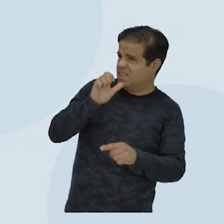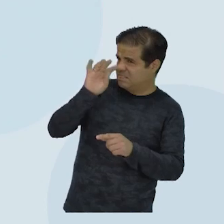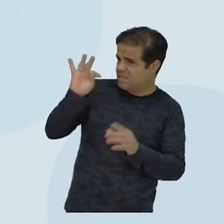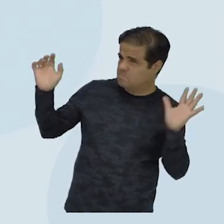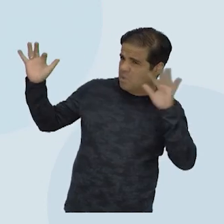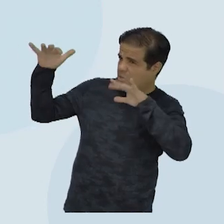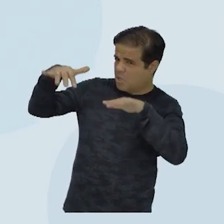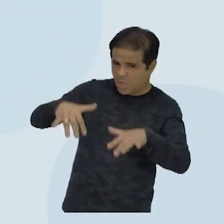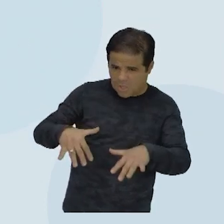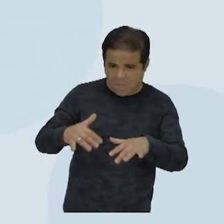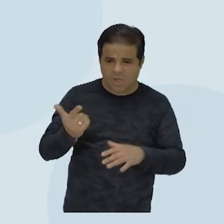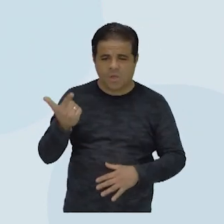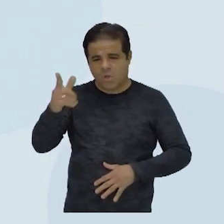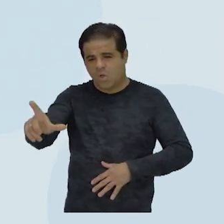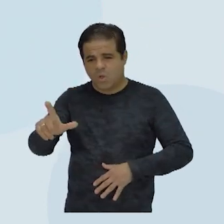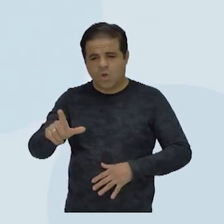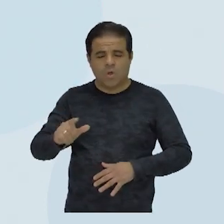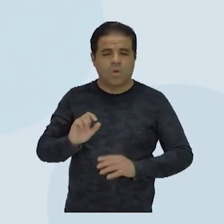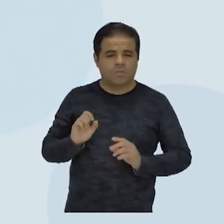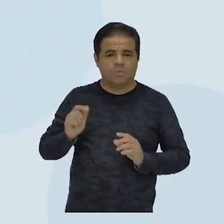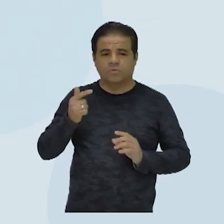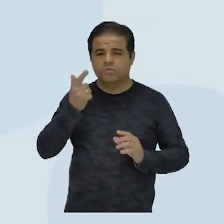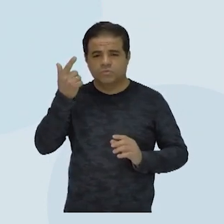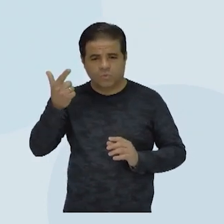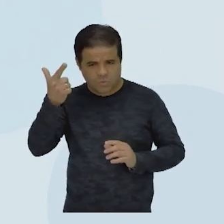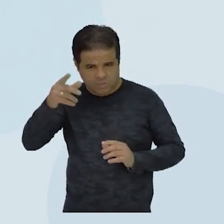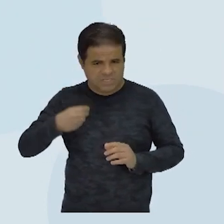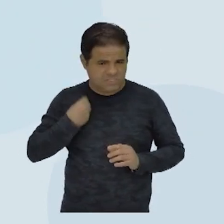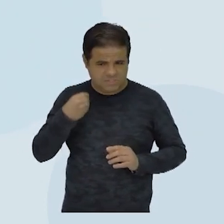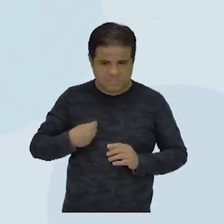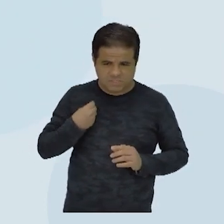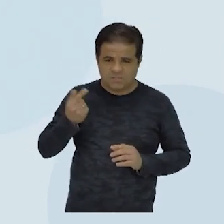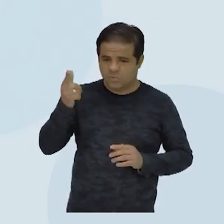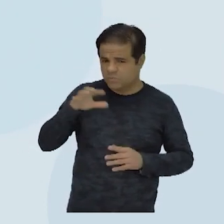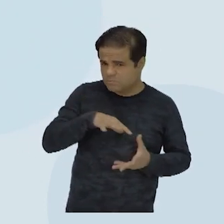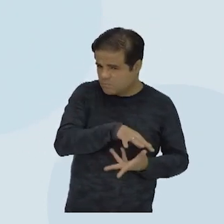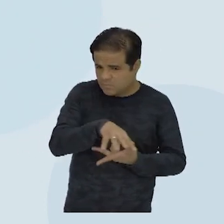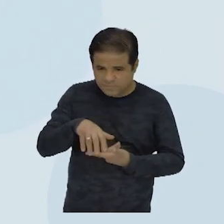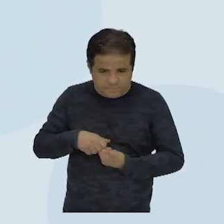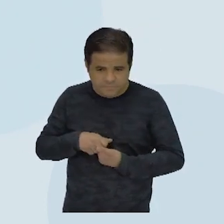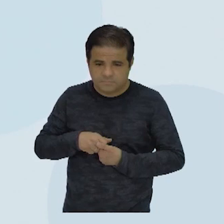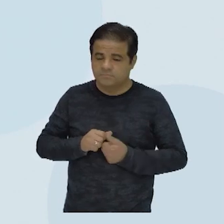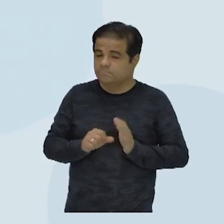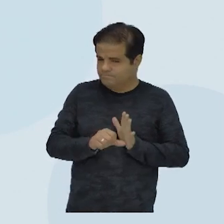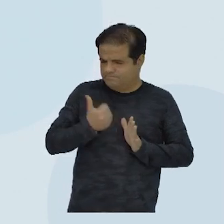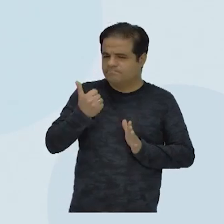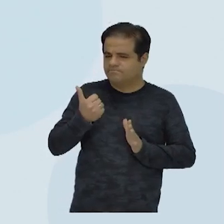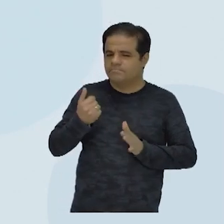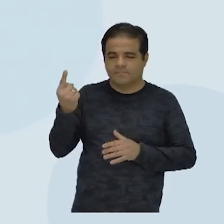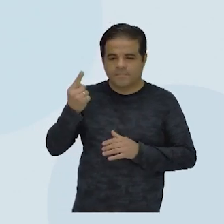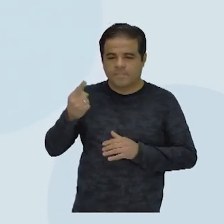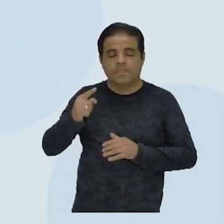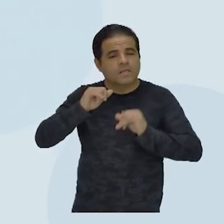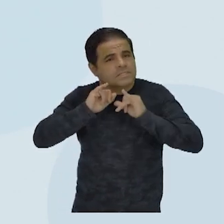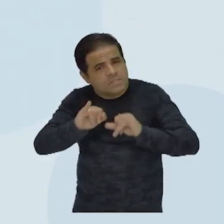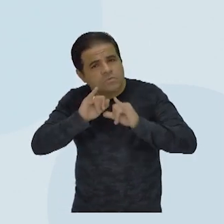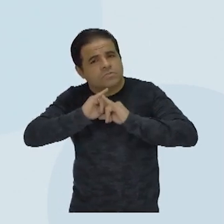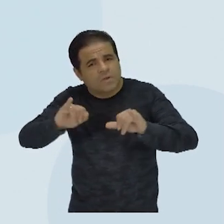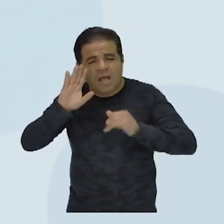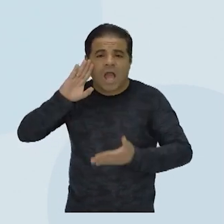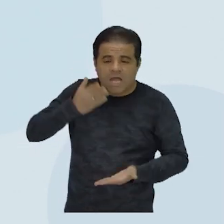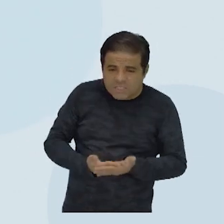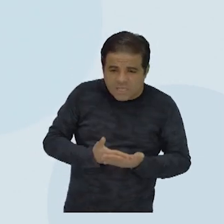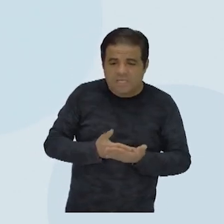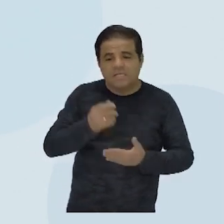por outras, vamos dizer assim, seres de outros planetas? Como seria? Então, esse é o primeiro momento, tá? Se divulgassem,